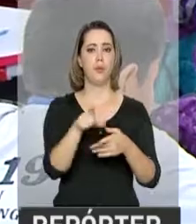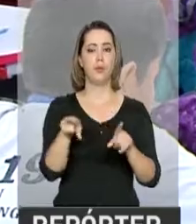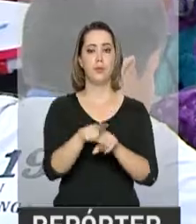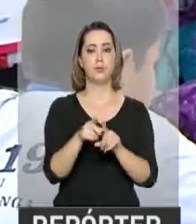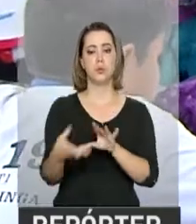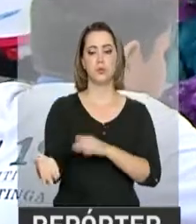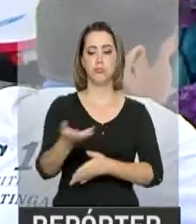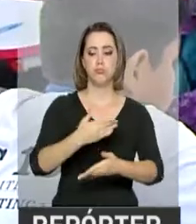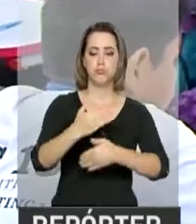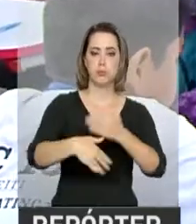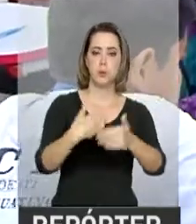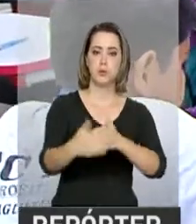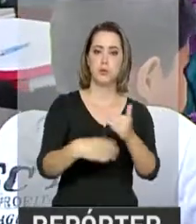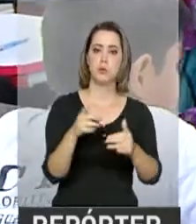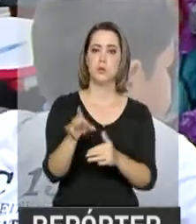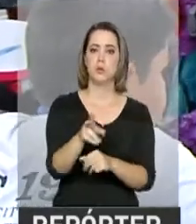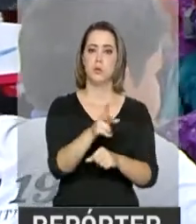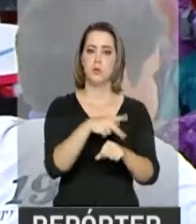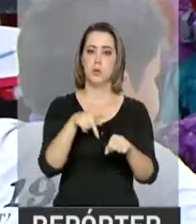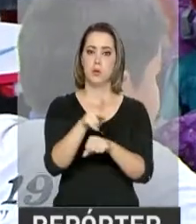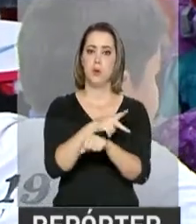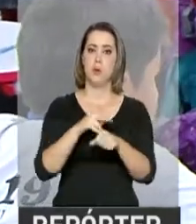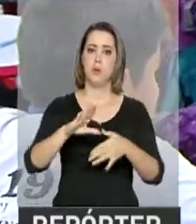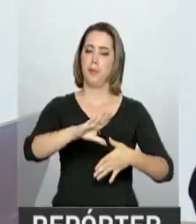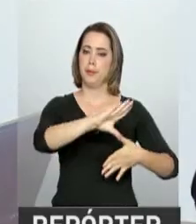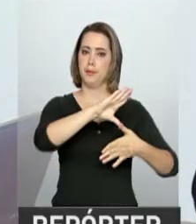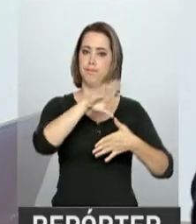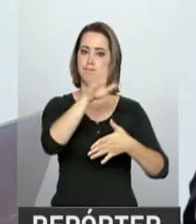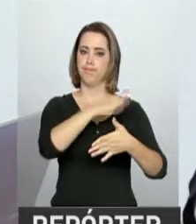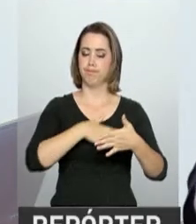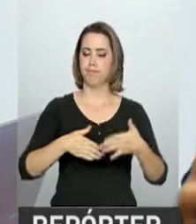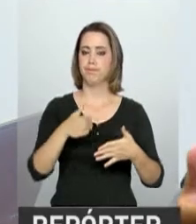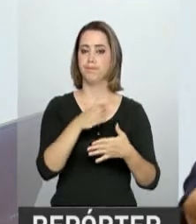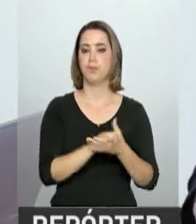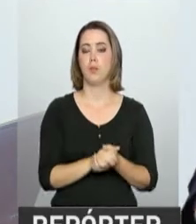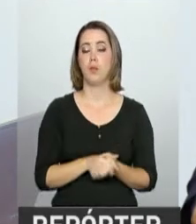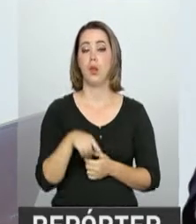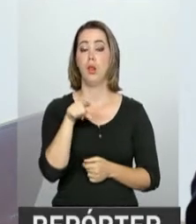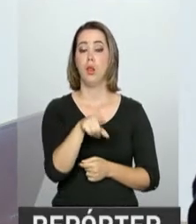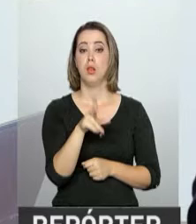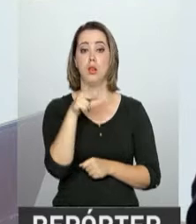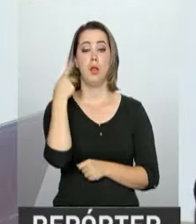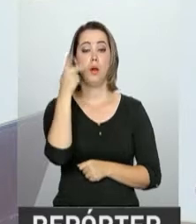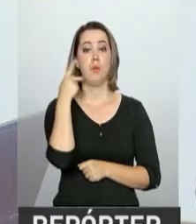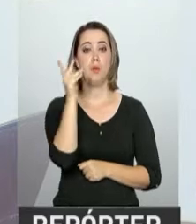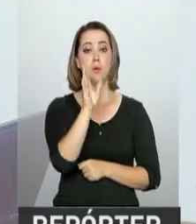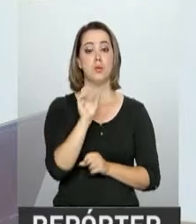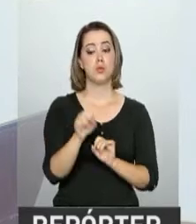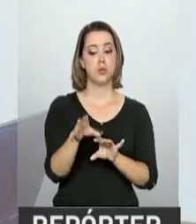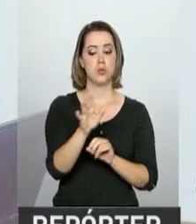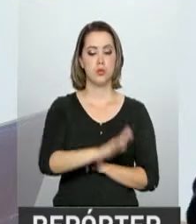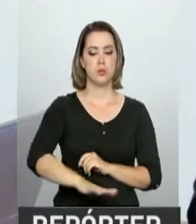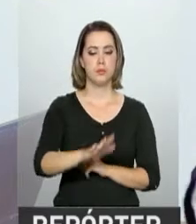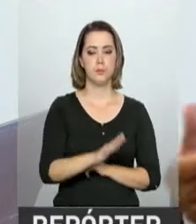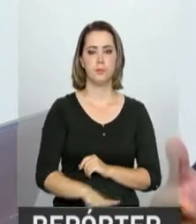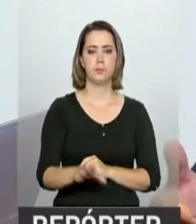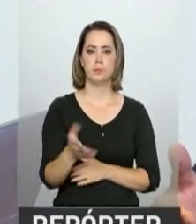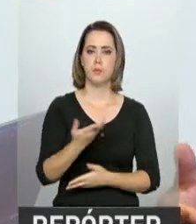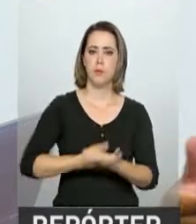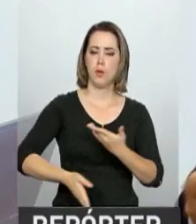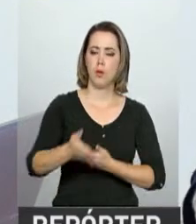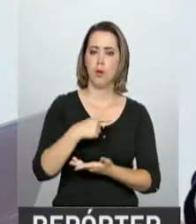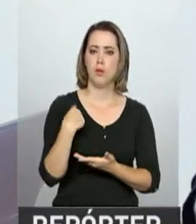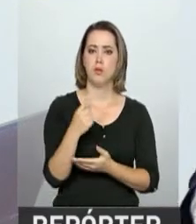desenvolvimento apenas em países do continente americano além da política de educação infantil envolvendo oferta de